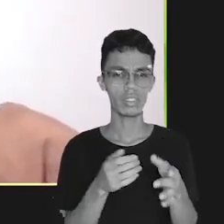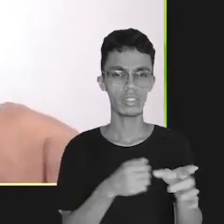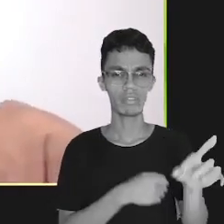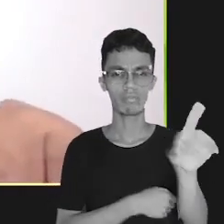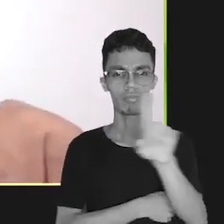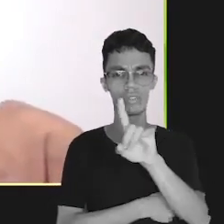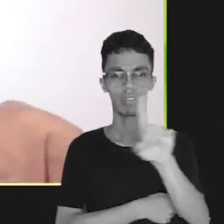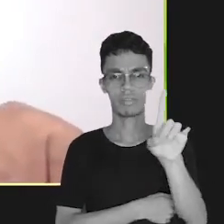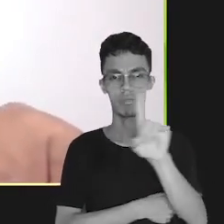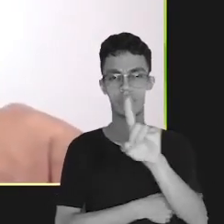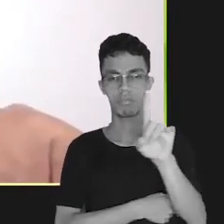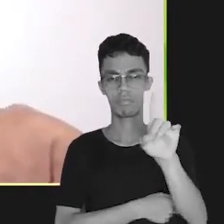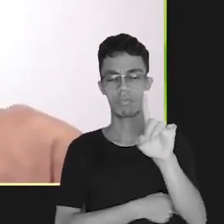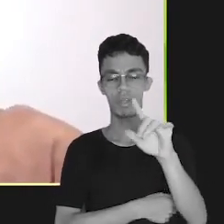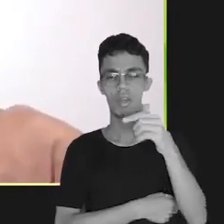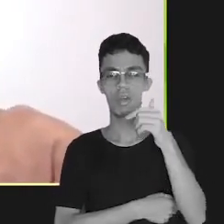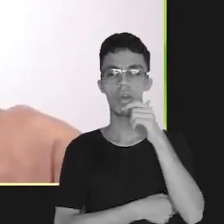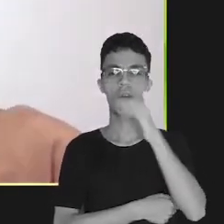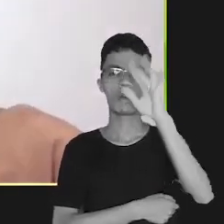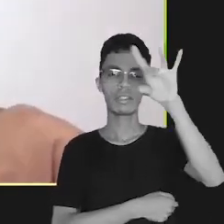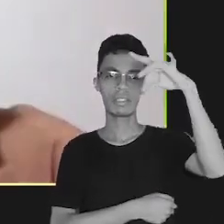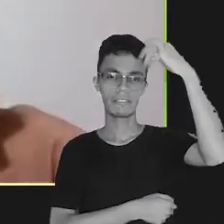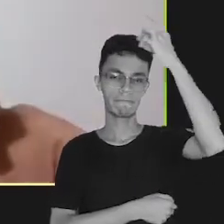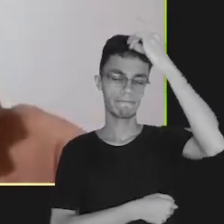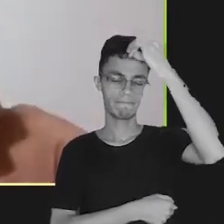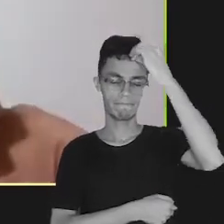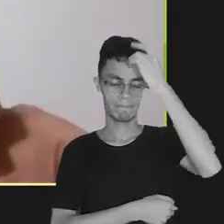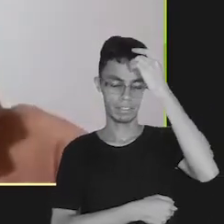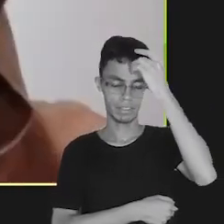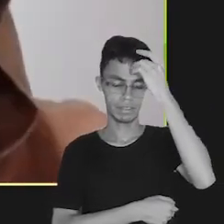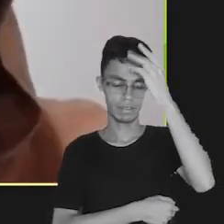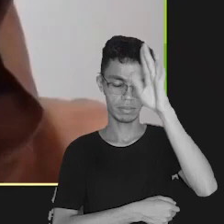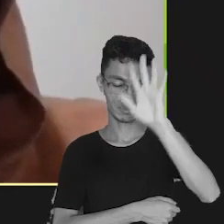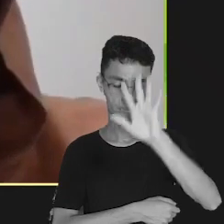Não, por Nossa Senhora. Um homem